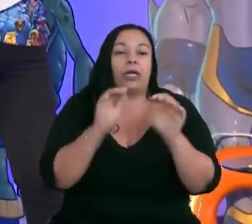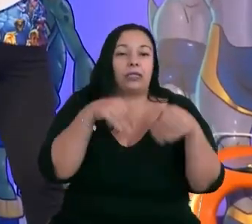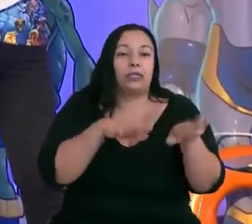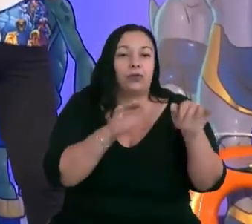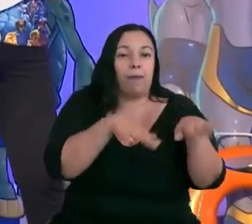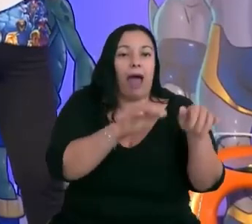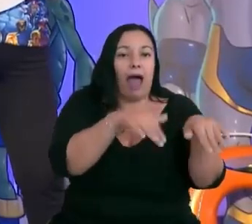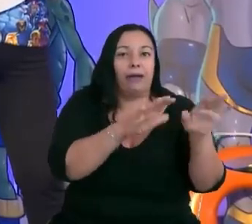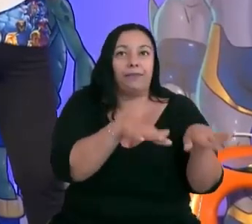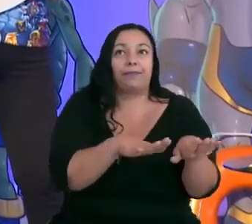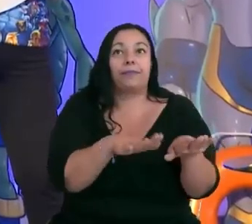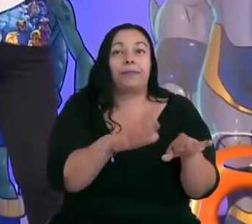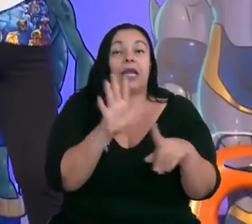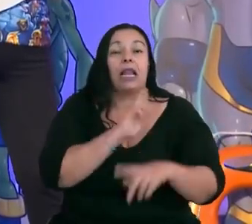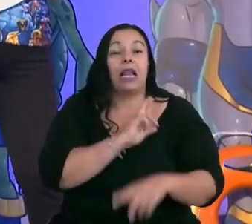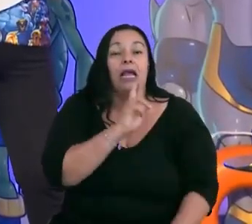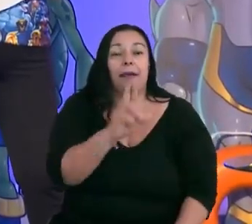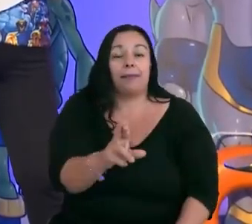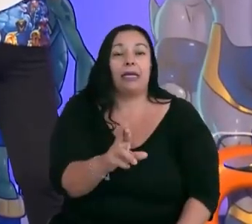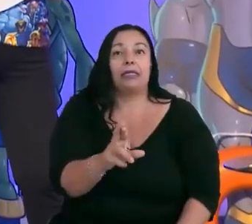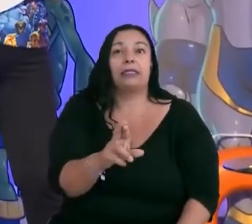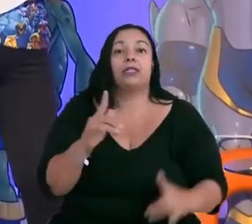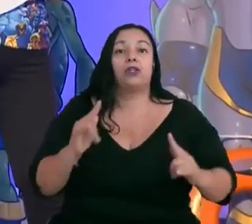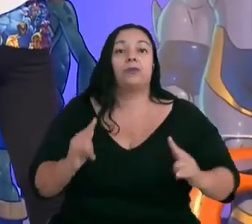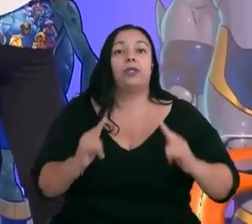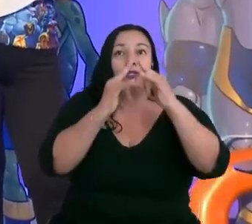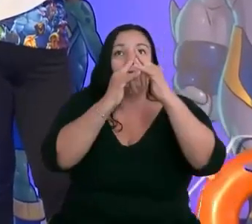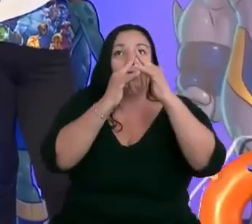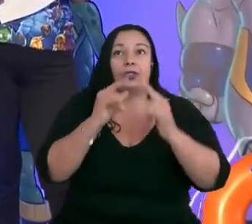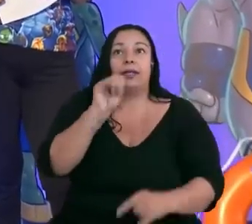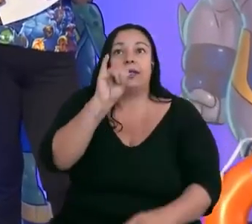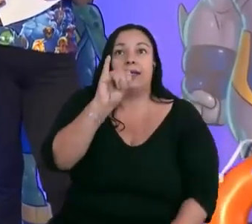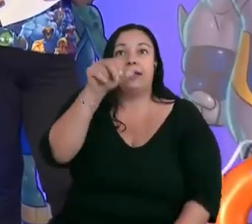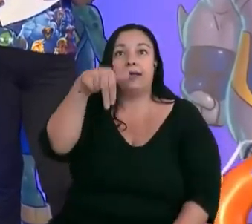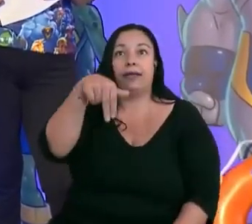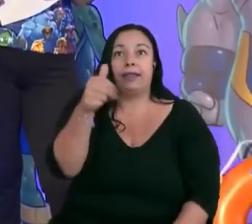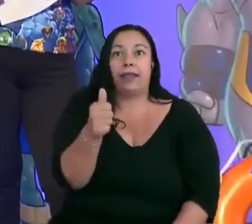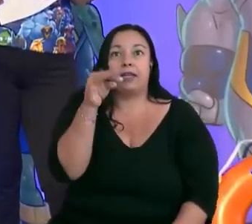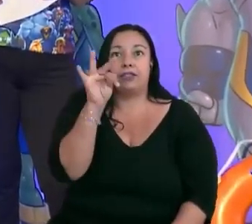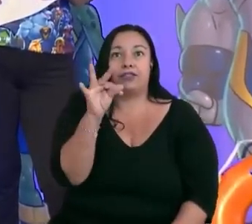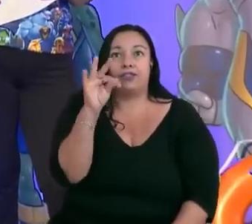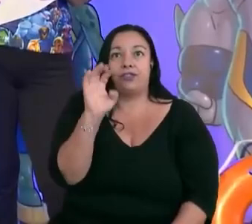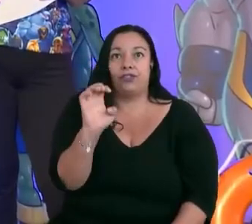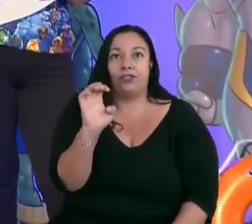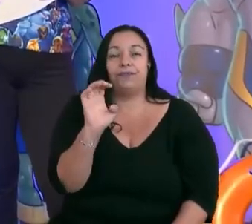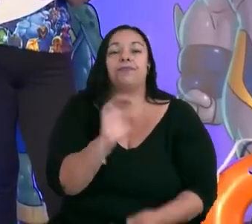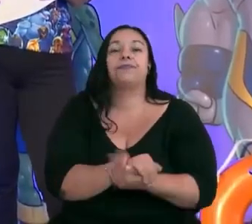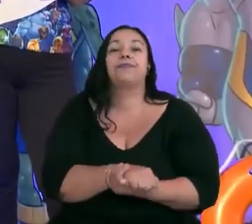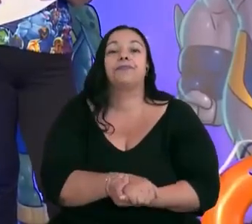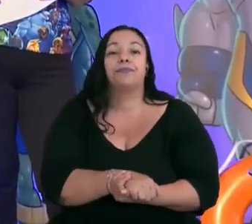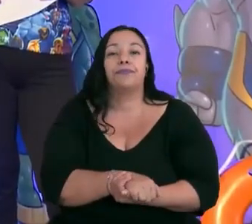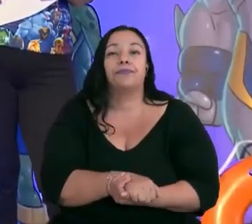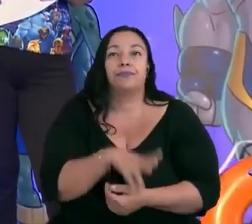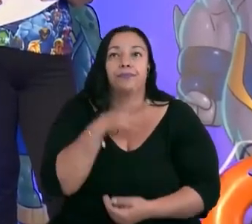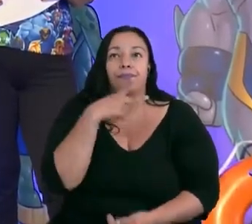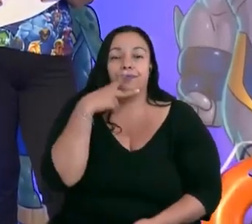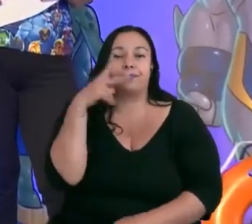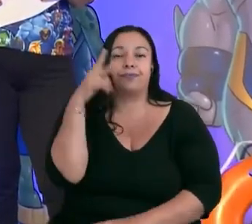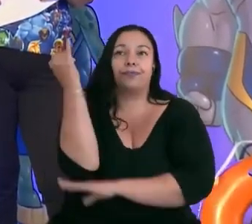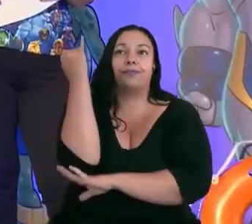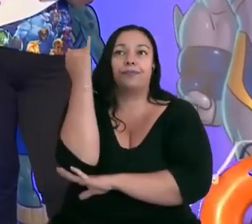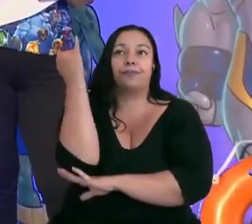uma instituição a nível nacional chamada INAT. E ela vai falar um pouquinho para vocês sobre a importância e